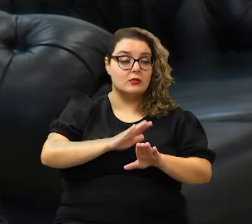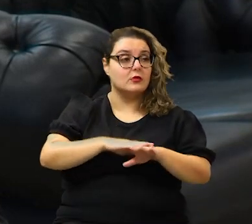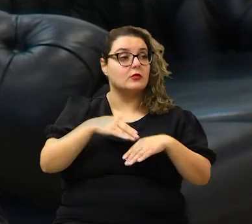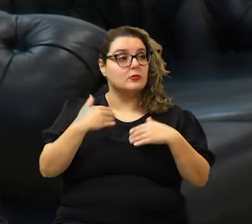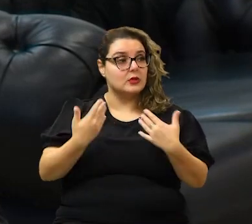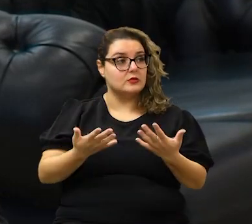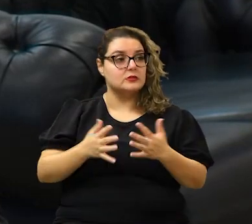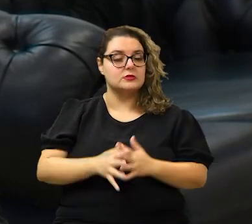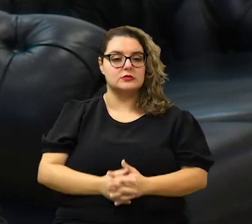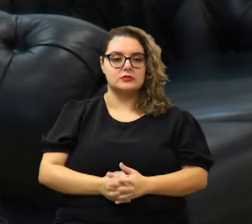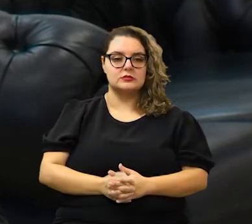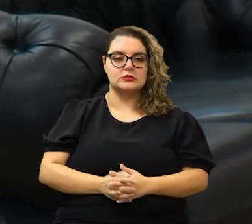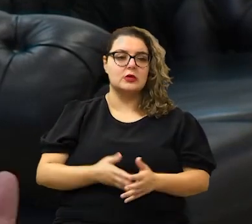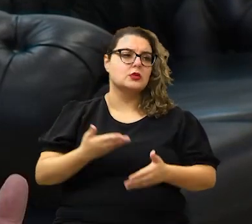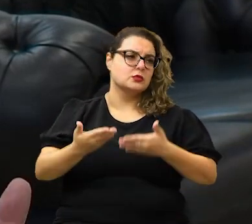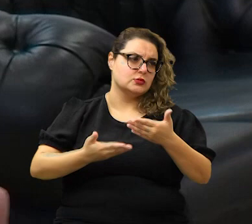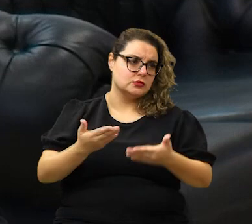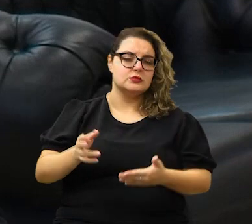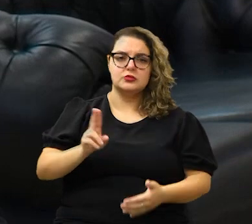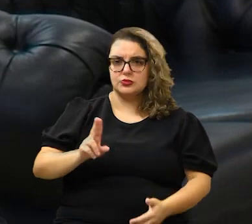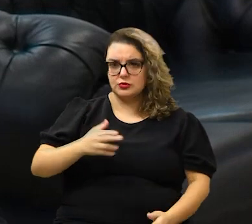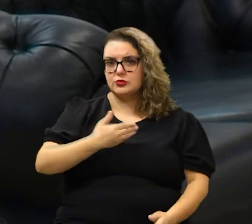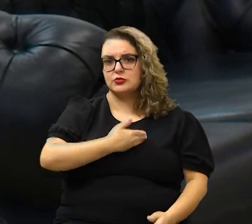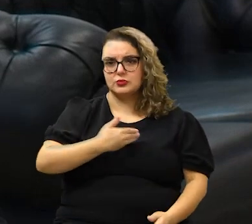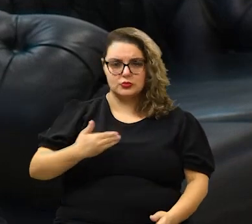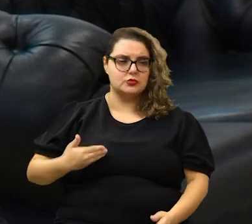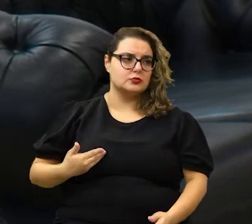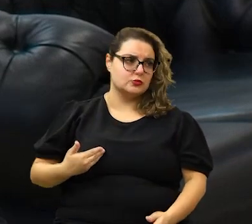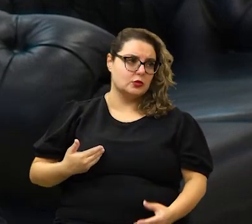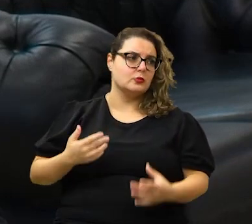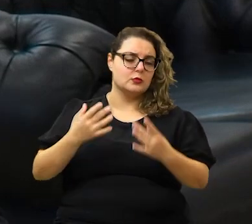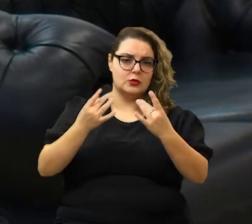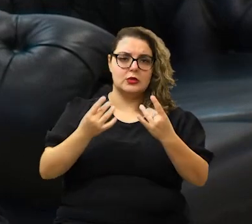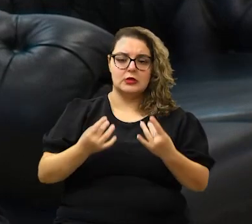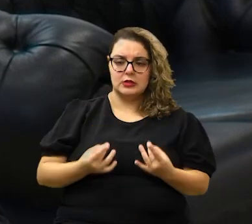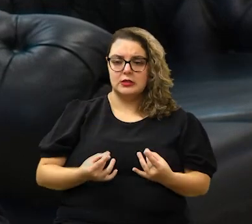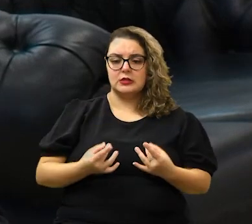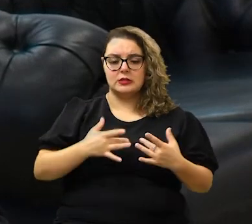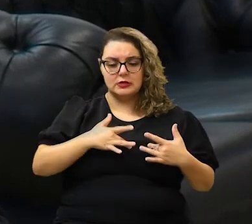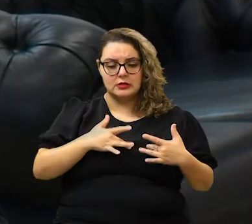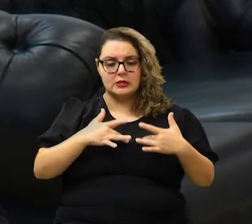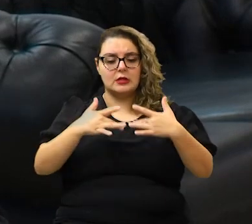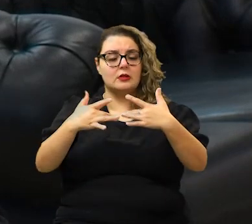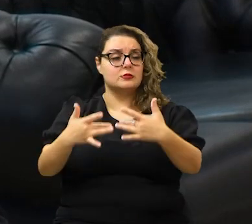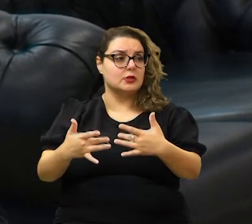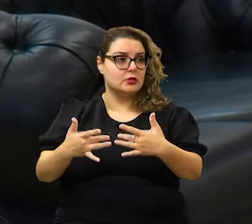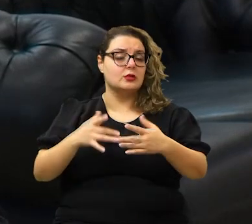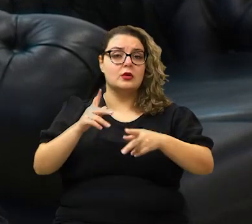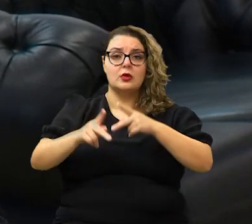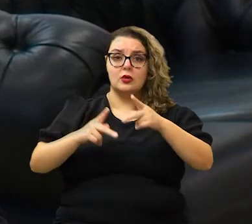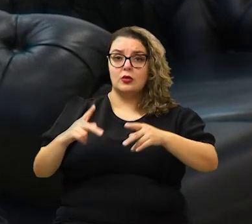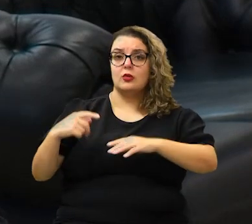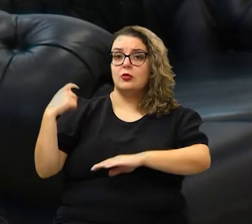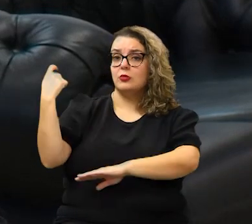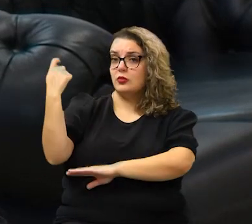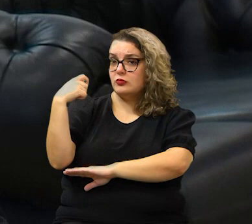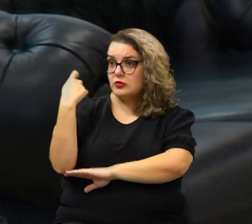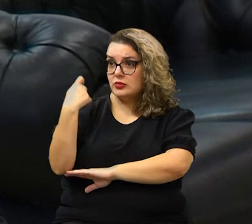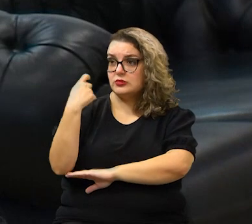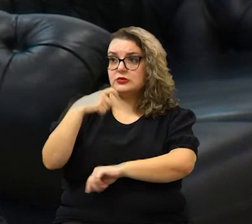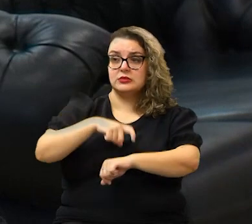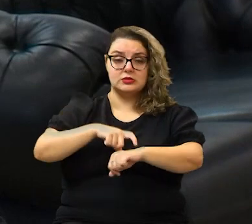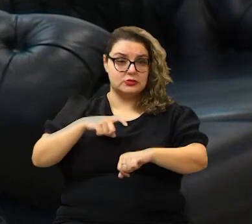função de um serviço de utilidade pública, né? Prestar solidariedade ao povo gaúcho